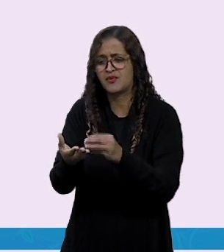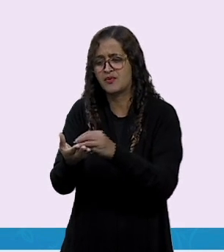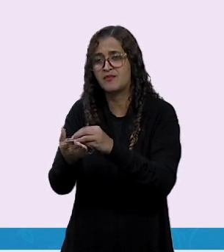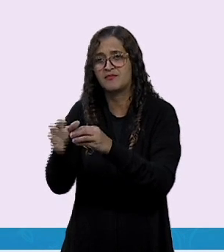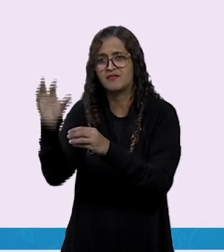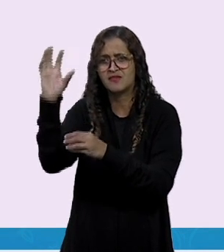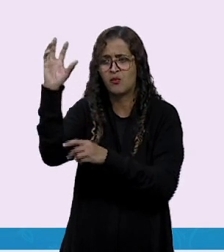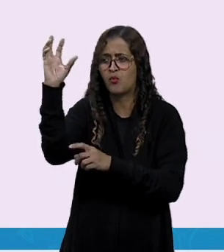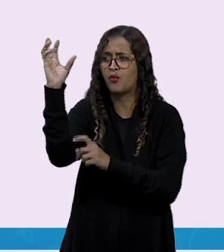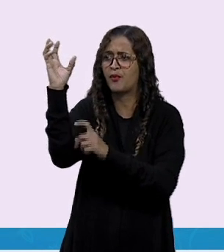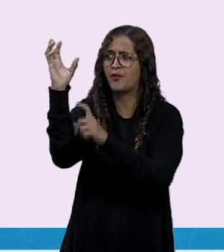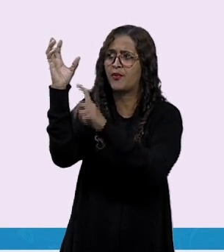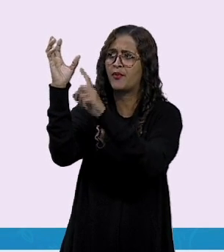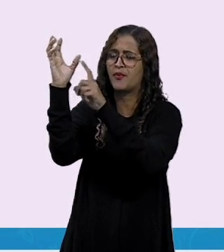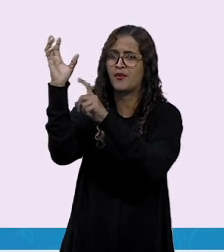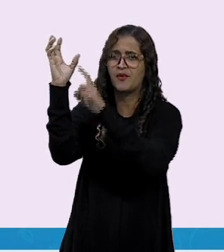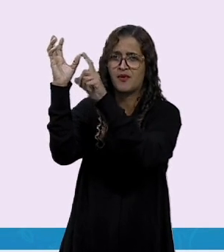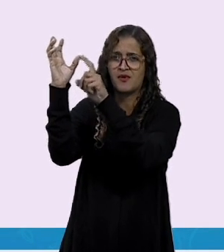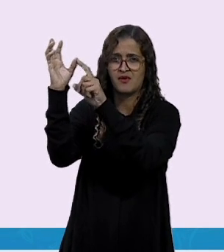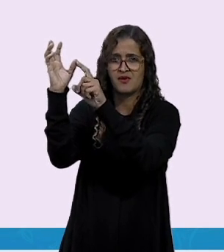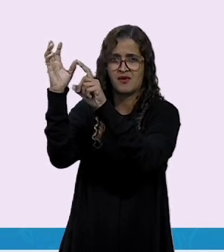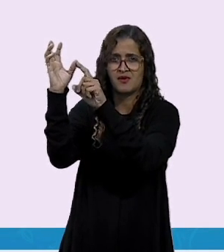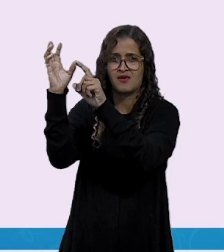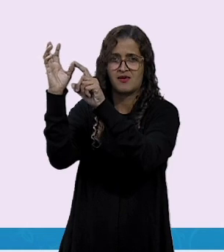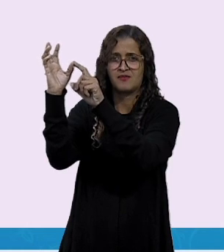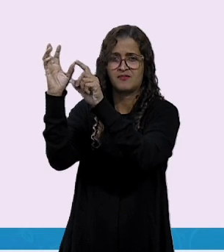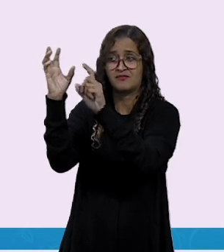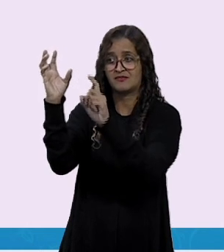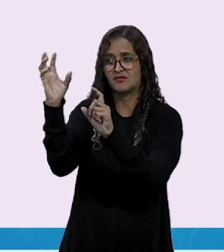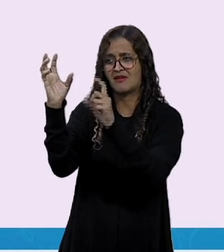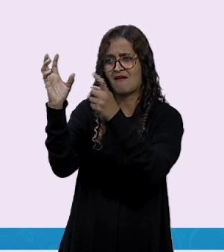vira uma lagarta. Isso mesmo.